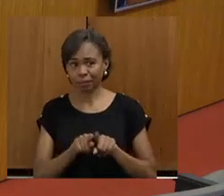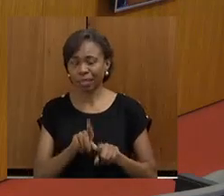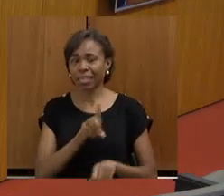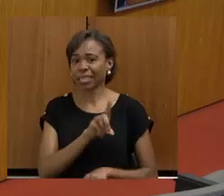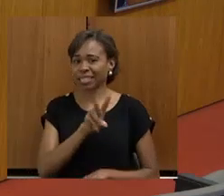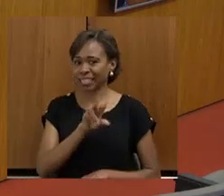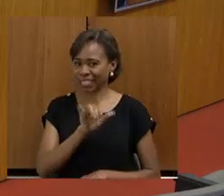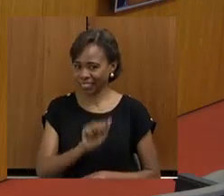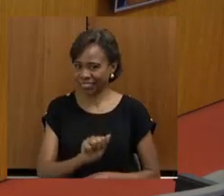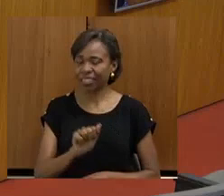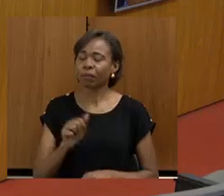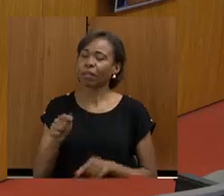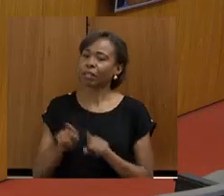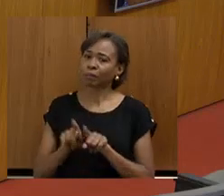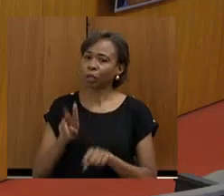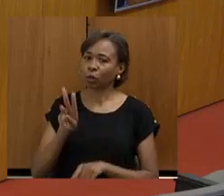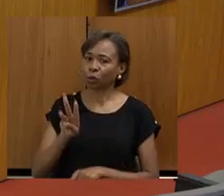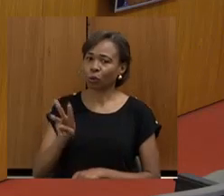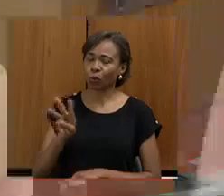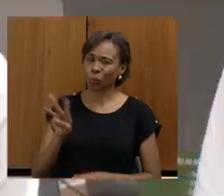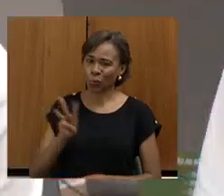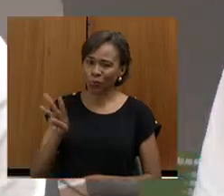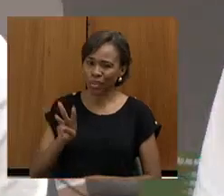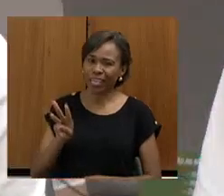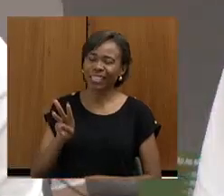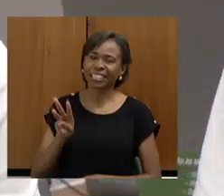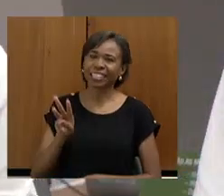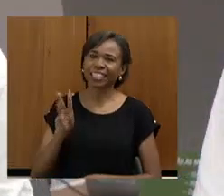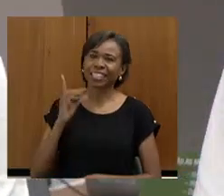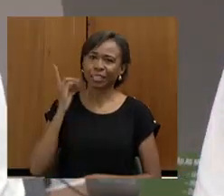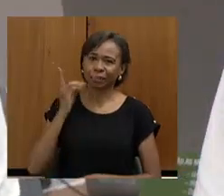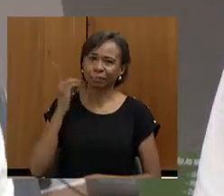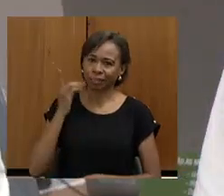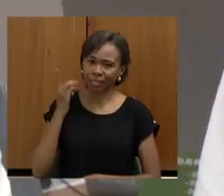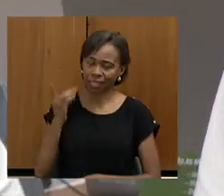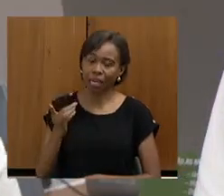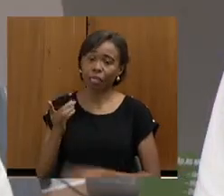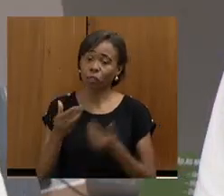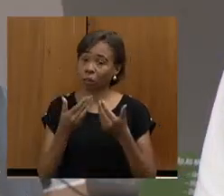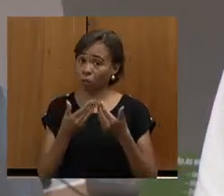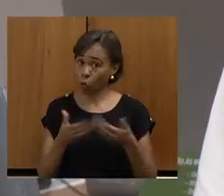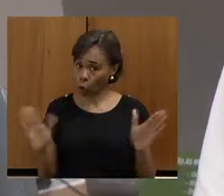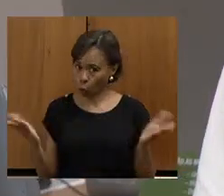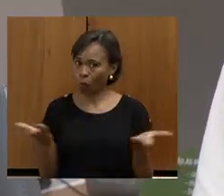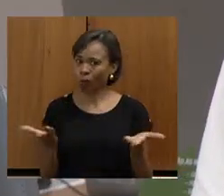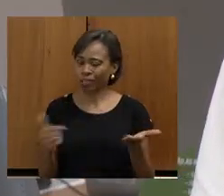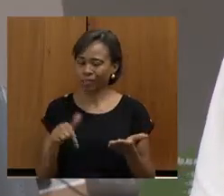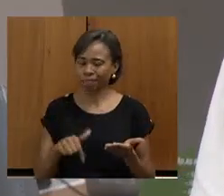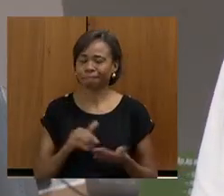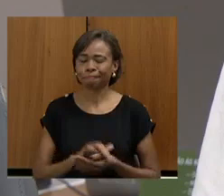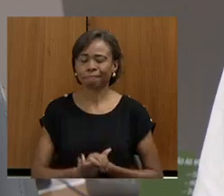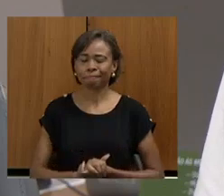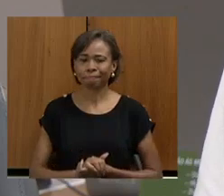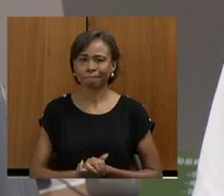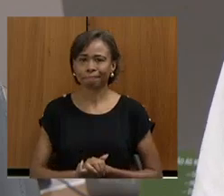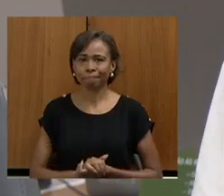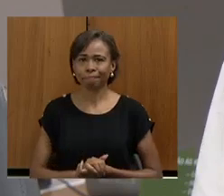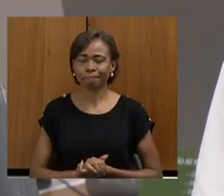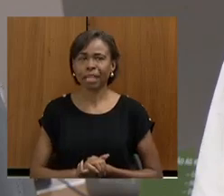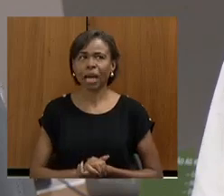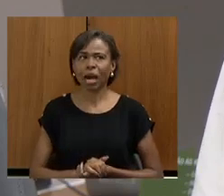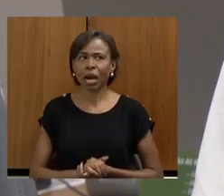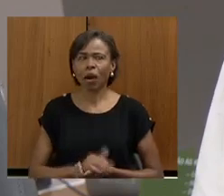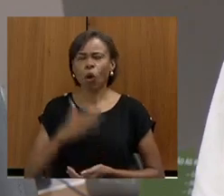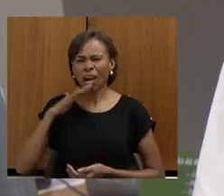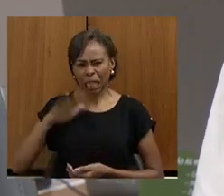do professor Wendel Mesquita, que nos abriu esse espaço. Antes de sair para cá, hoje